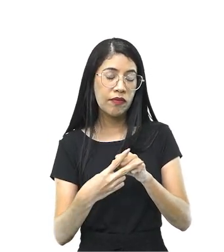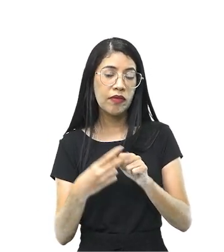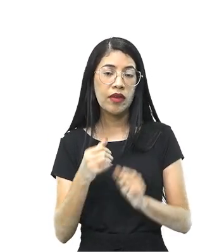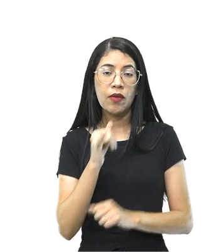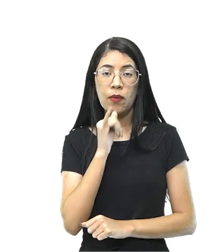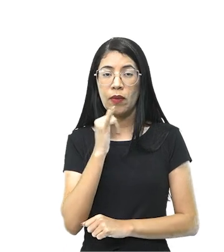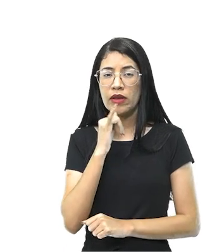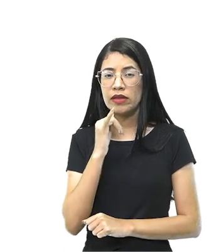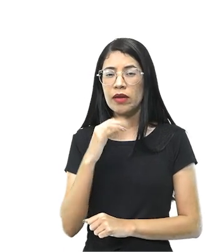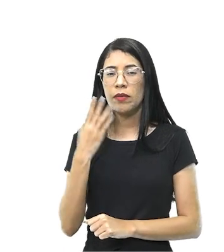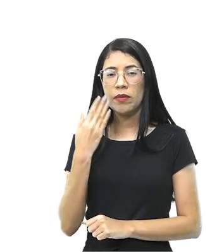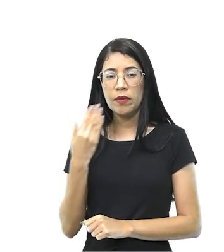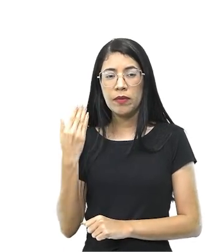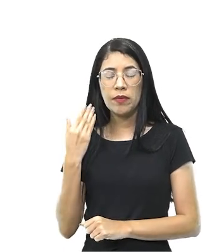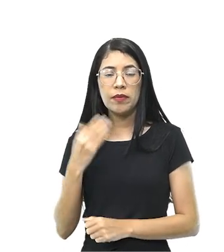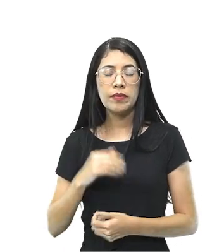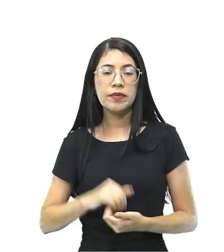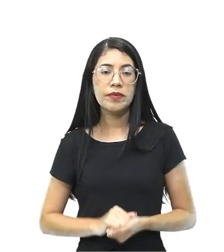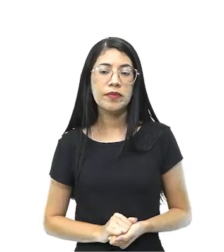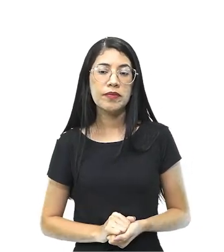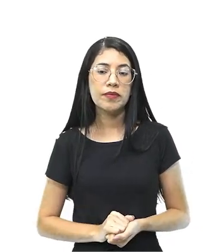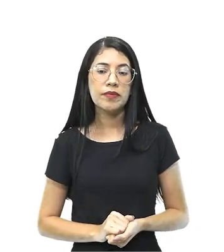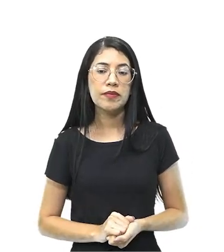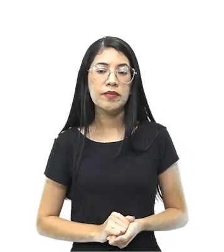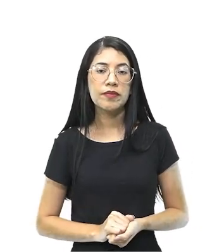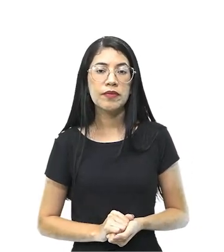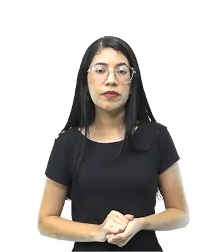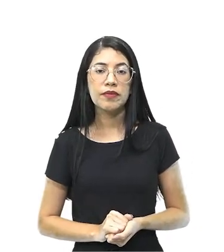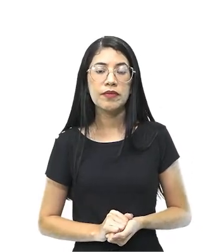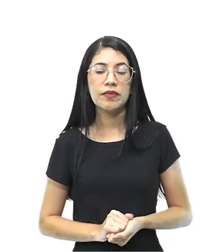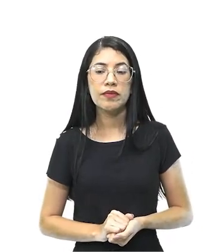vocês observarem melhor, tá? Vamos lá.